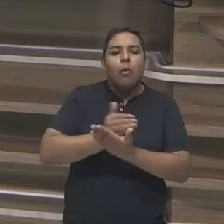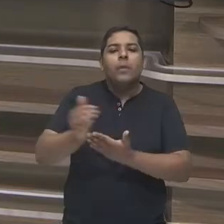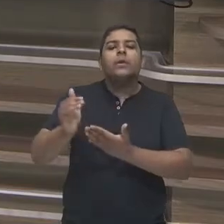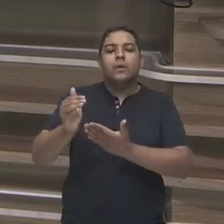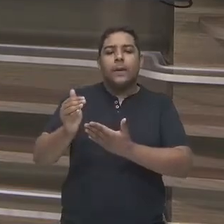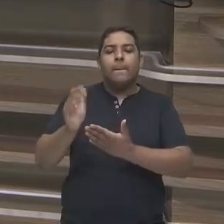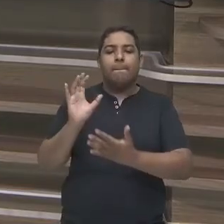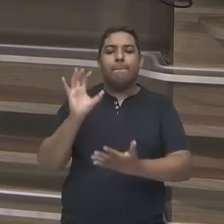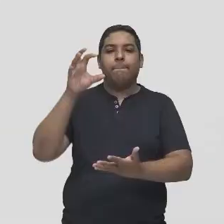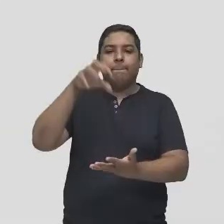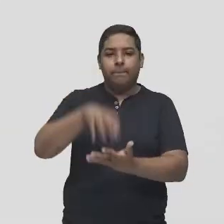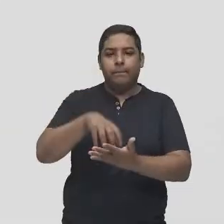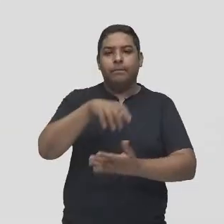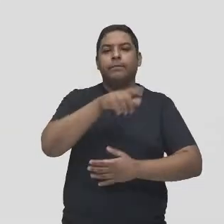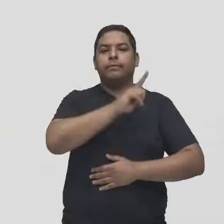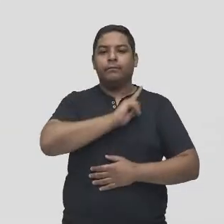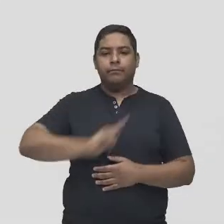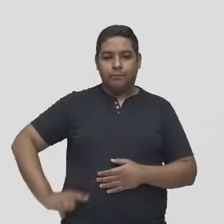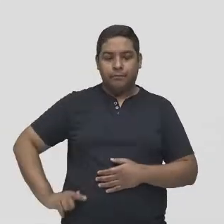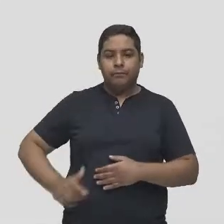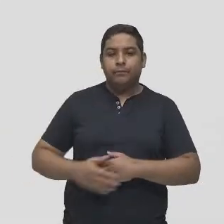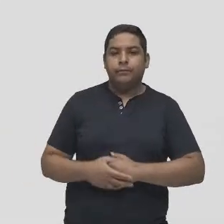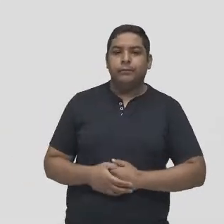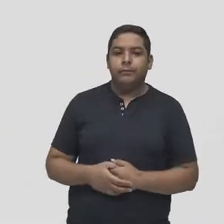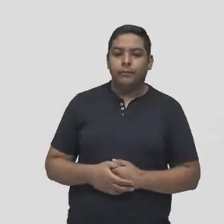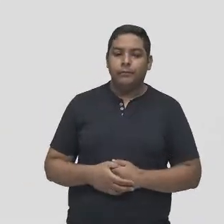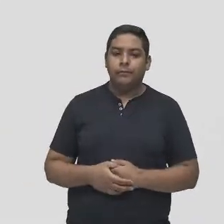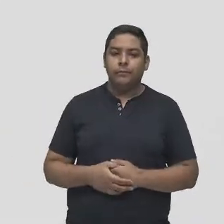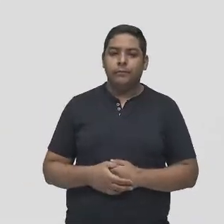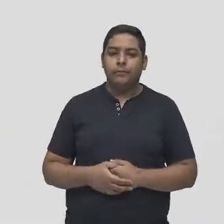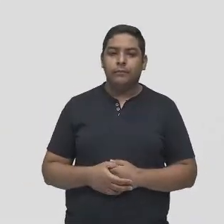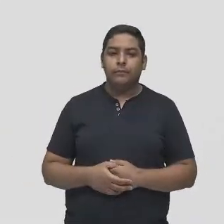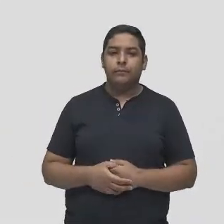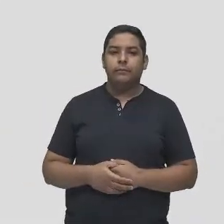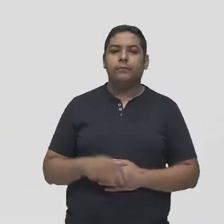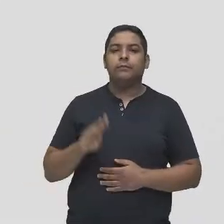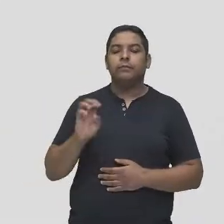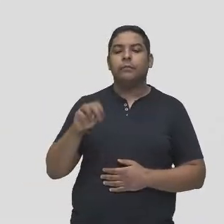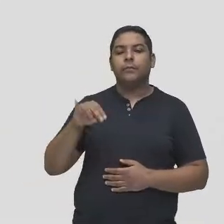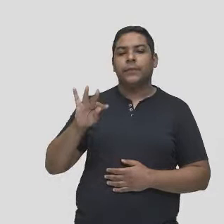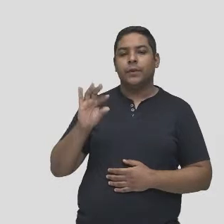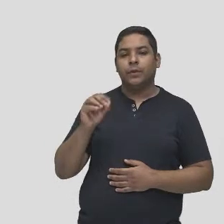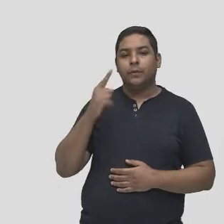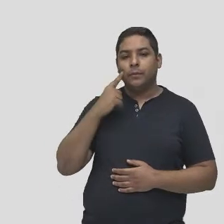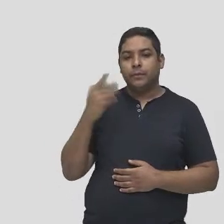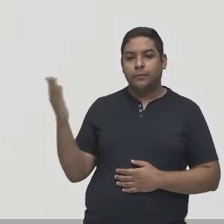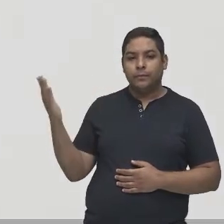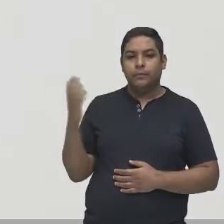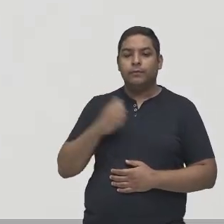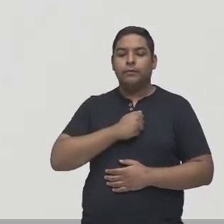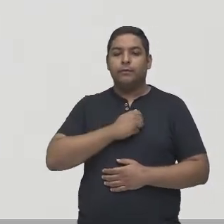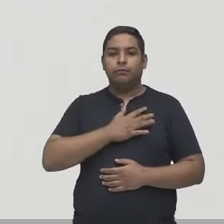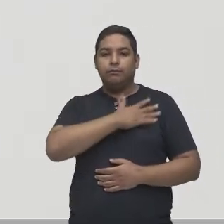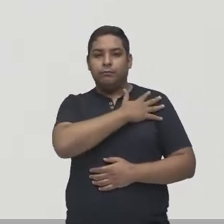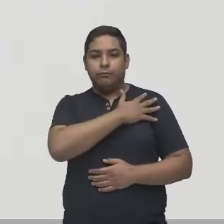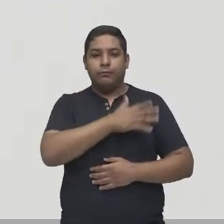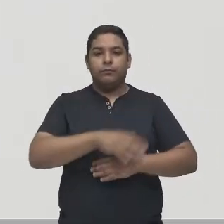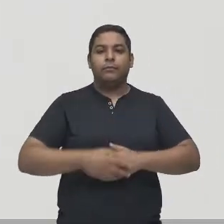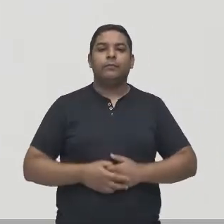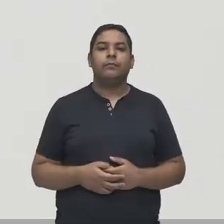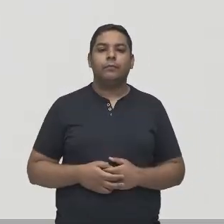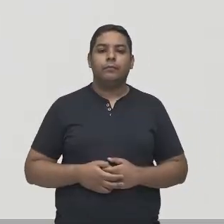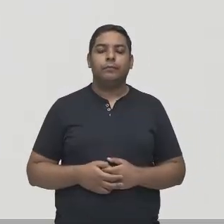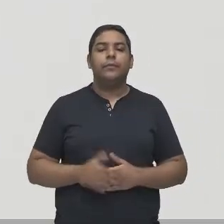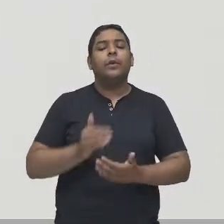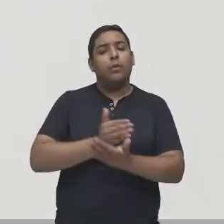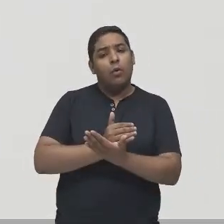processo totalitário, certo? Vamos correr aqui. Então, eu tenho Benito Mussolini, olha aí, um militar chefiando, e também eu vou